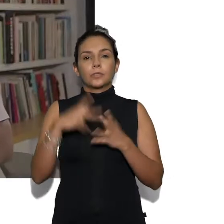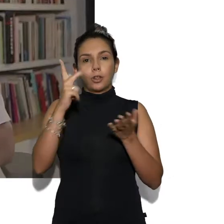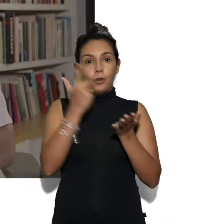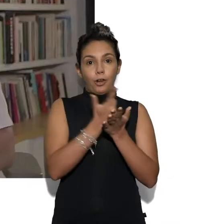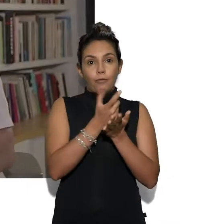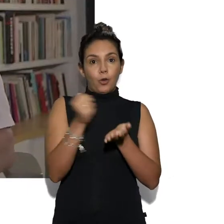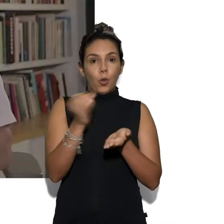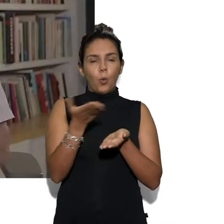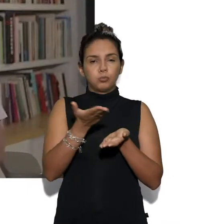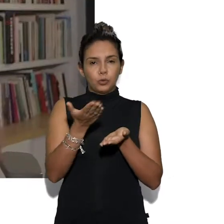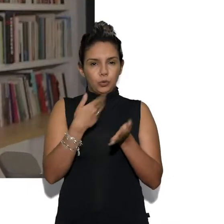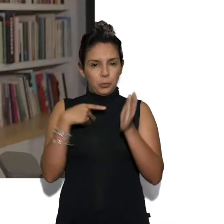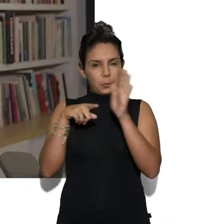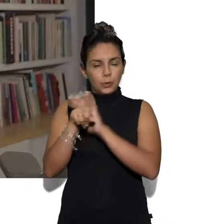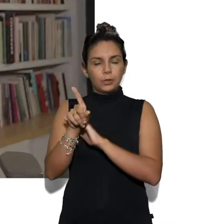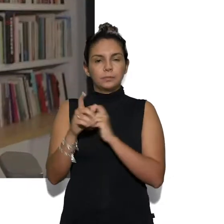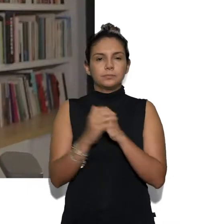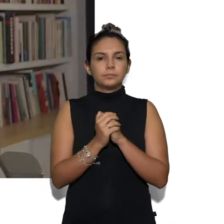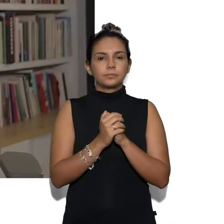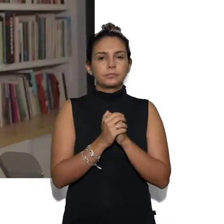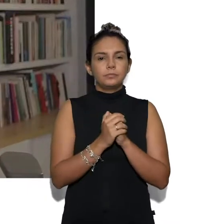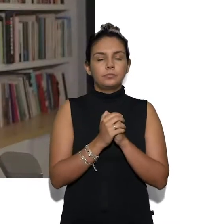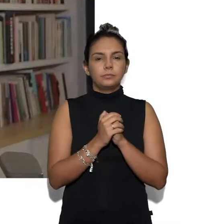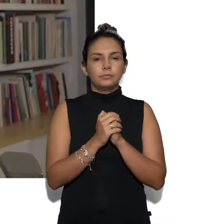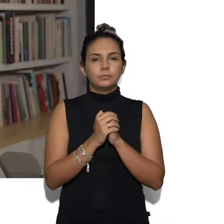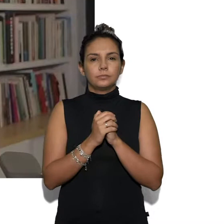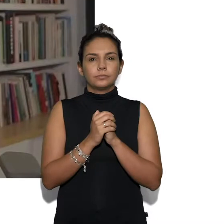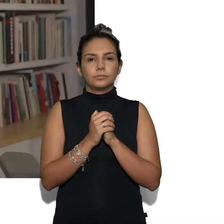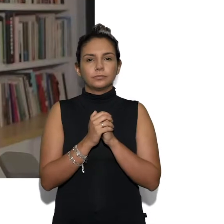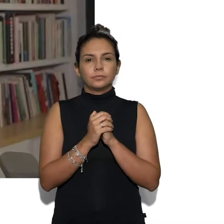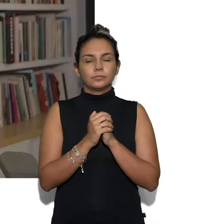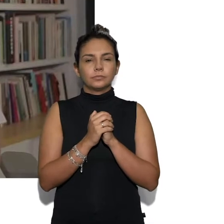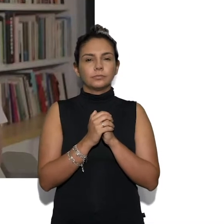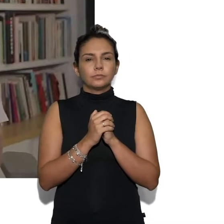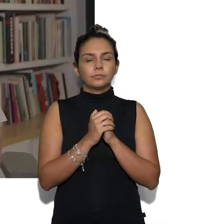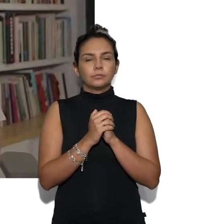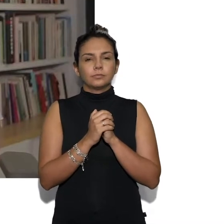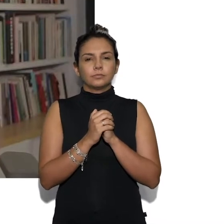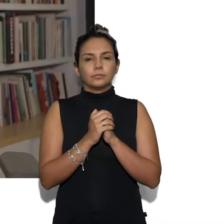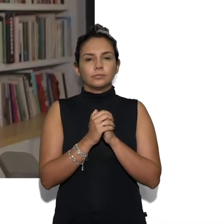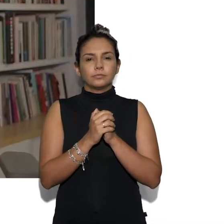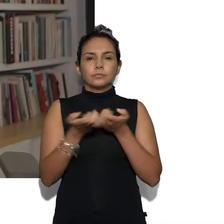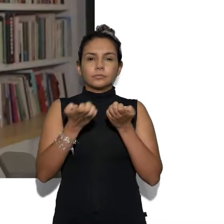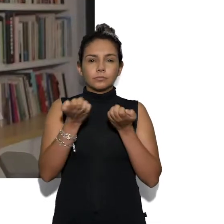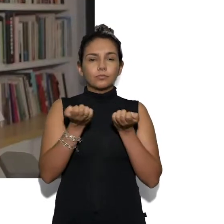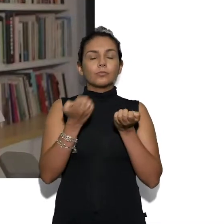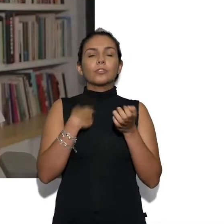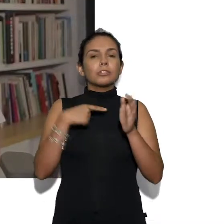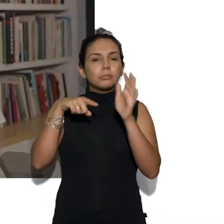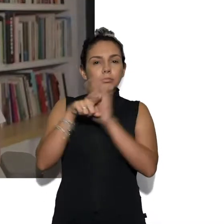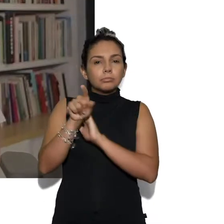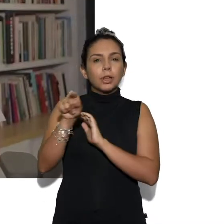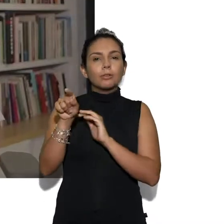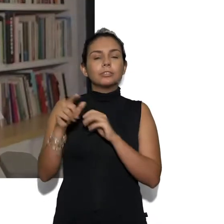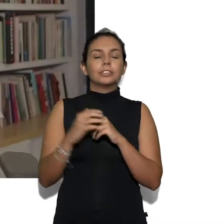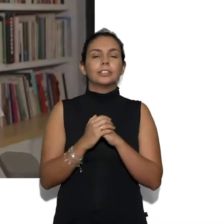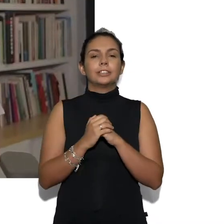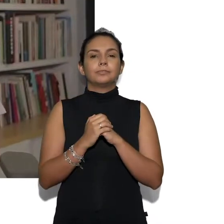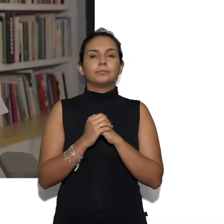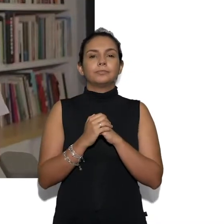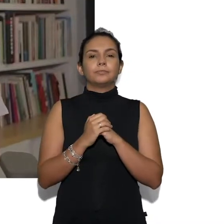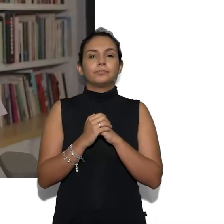mais recente, né, que você está lançando aqui conosco, eu queria te fazer a seguinte